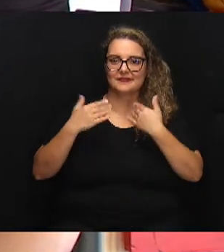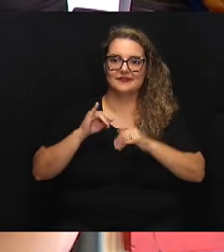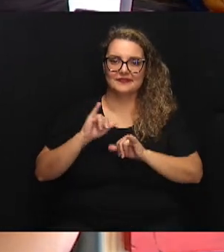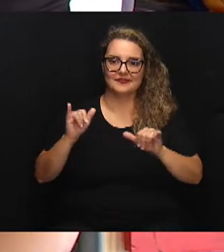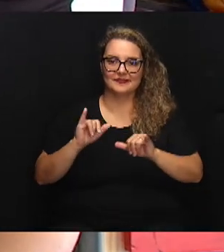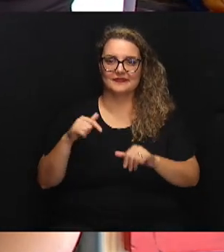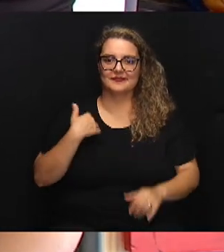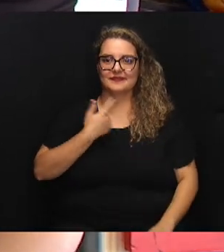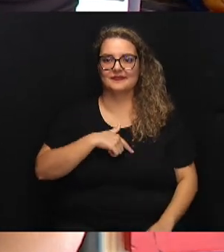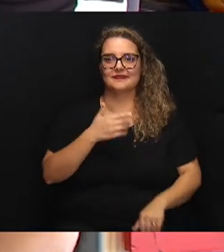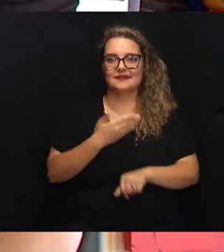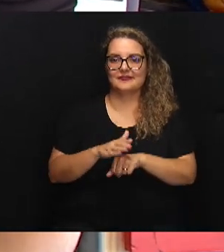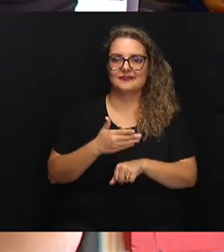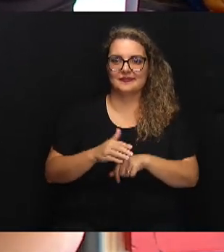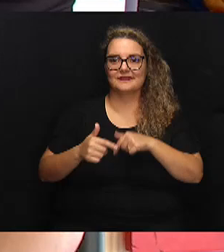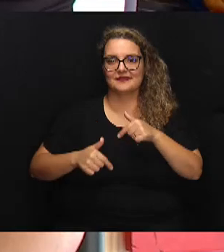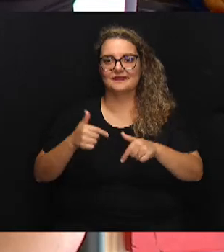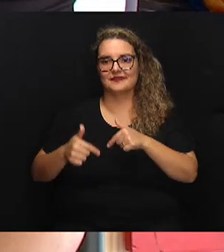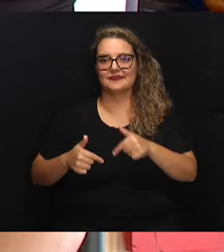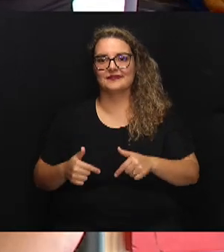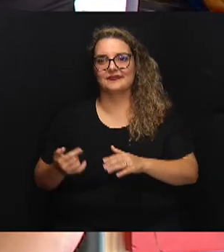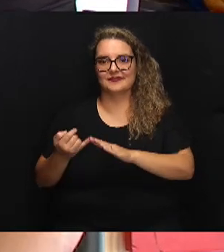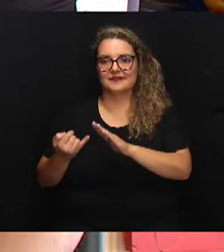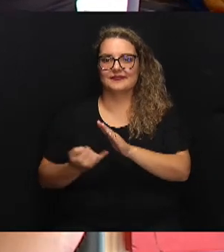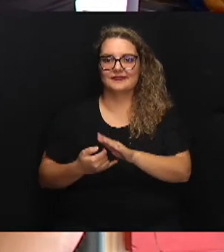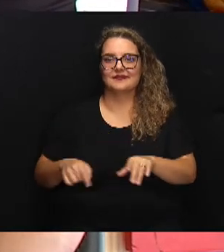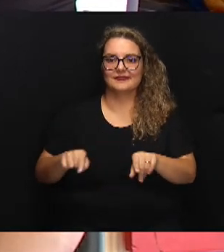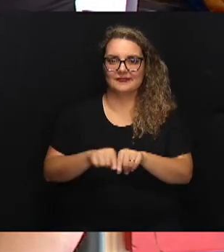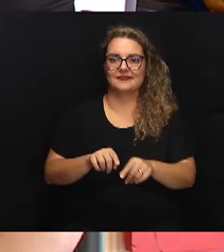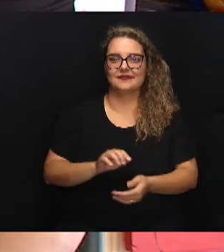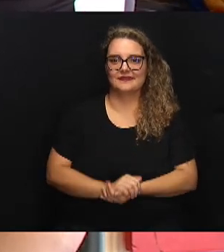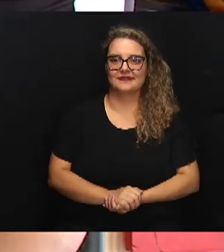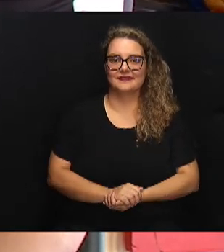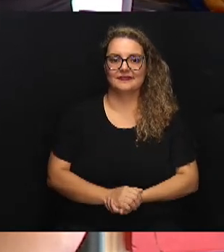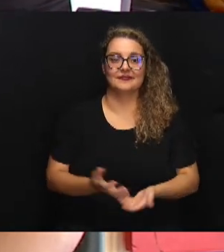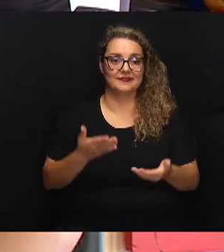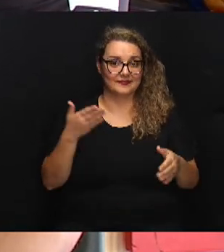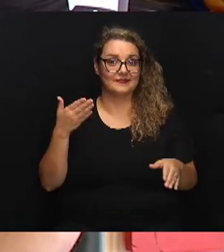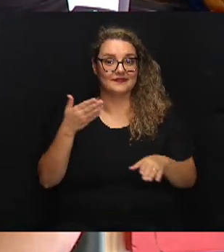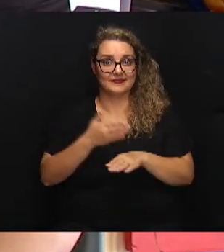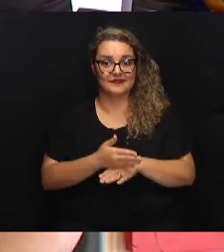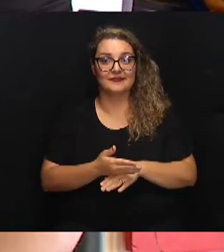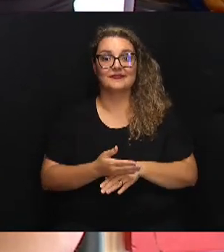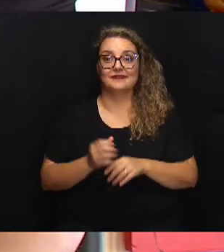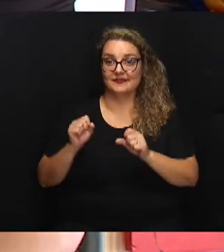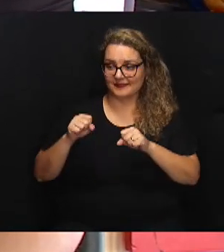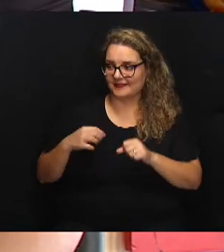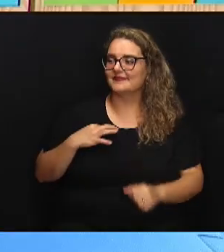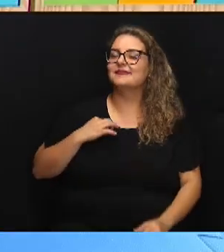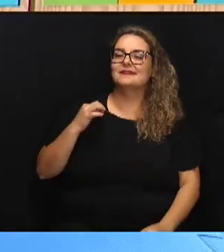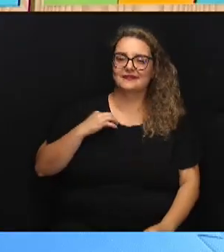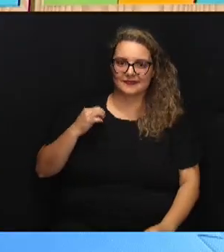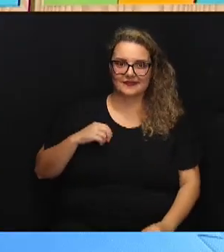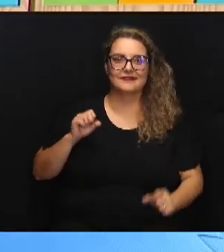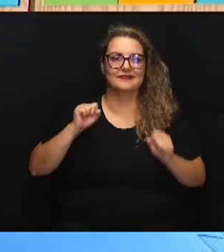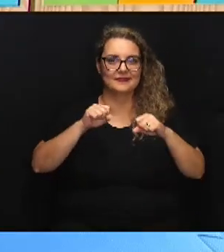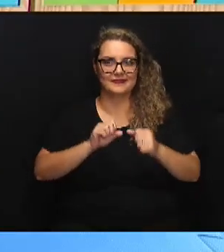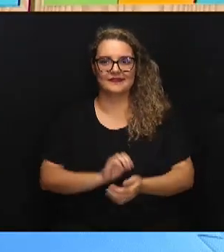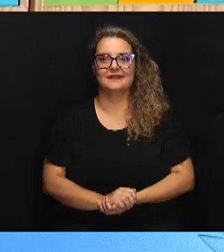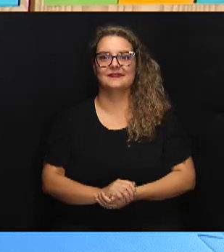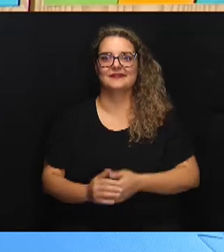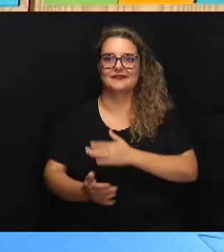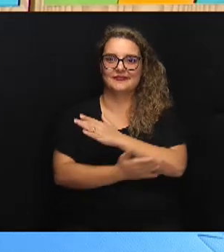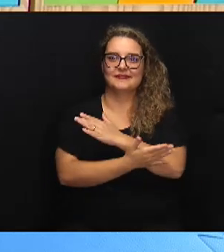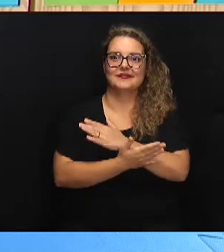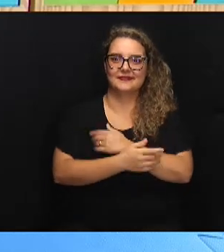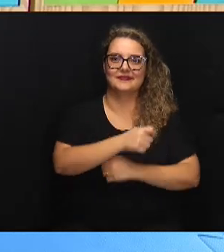dos nossos treinos, dos nossos trabalhos nas instituições. E se quiser participar, né, conhecer, quiser ser voluntário, ajudar nas